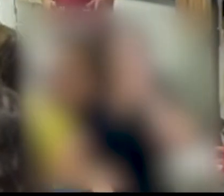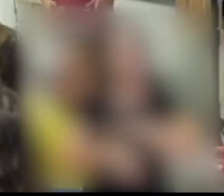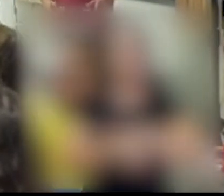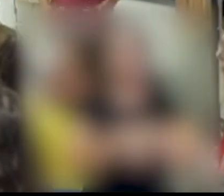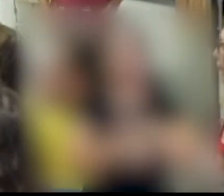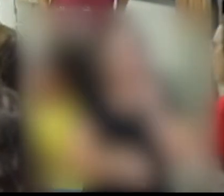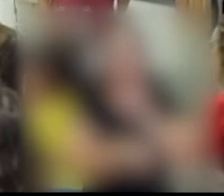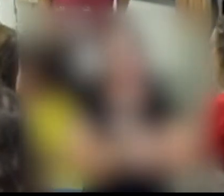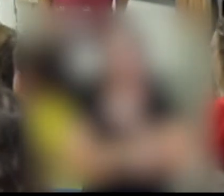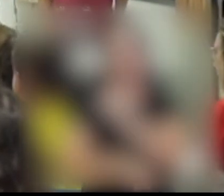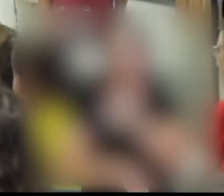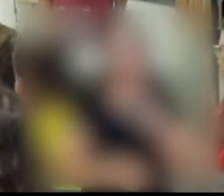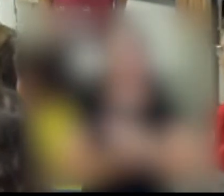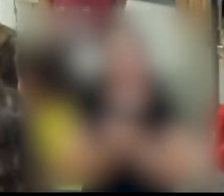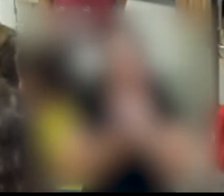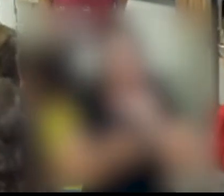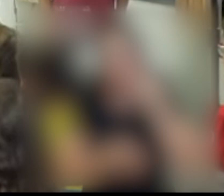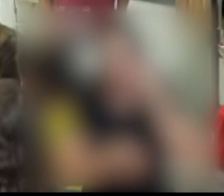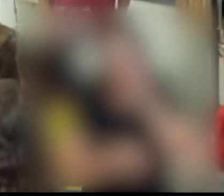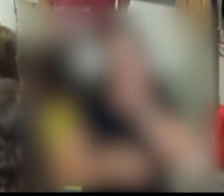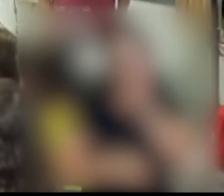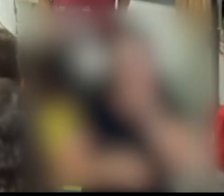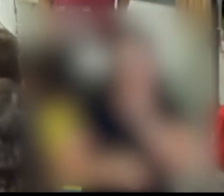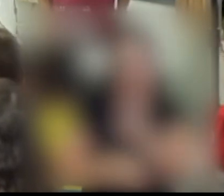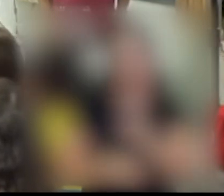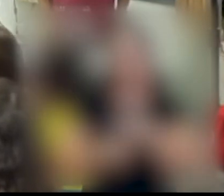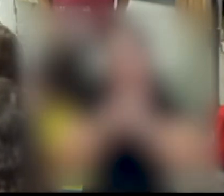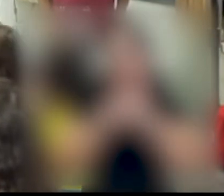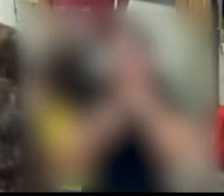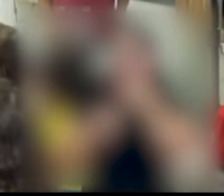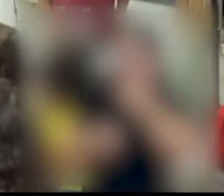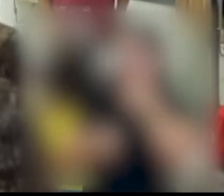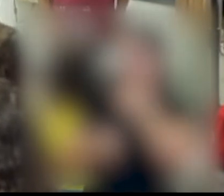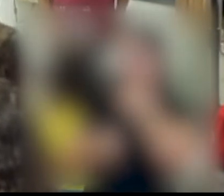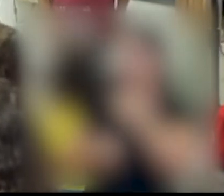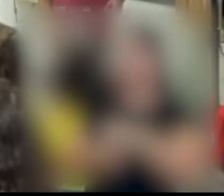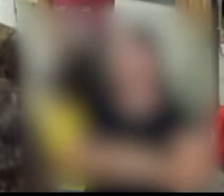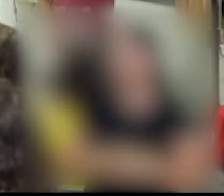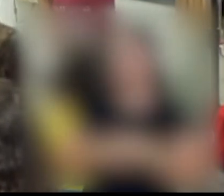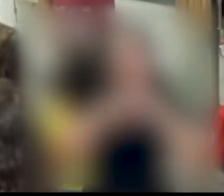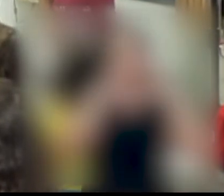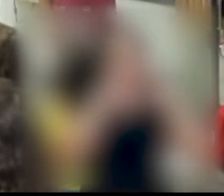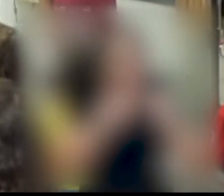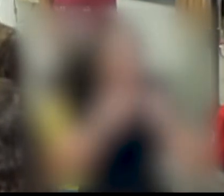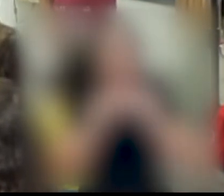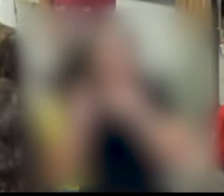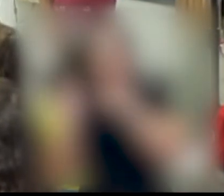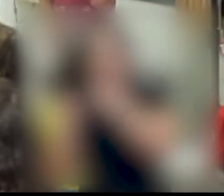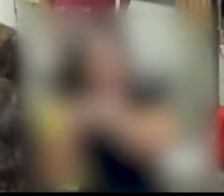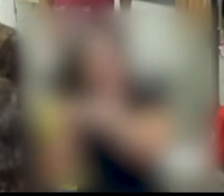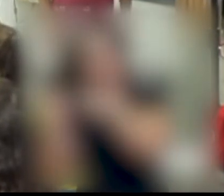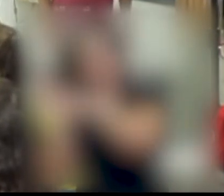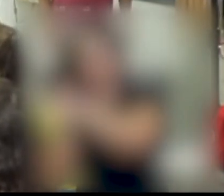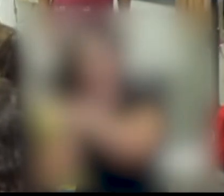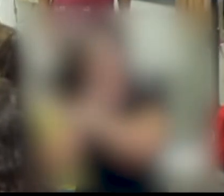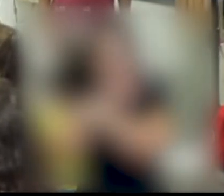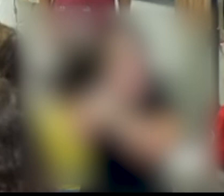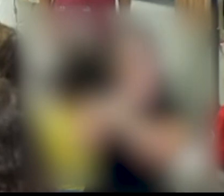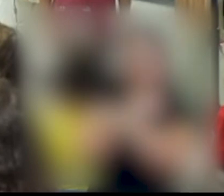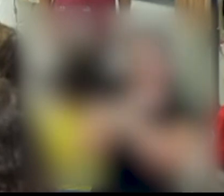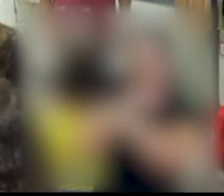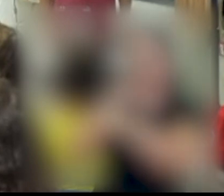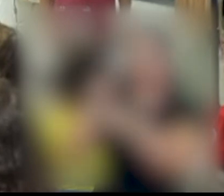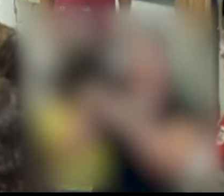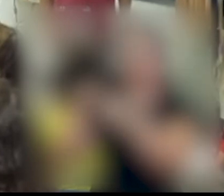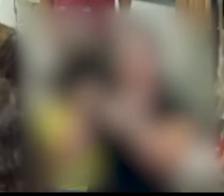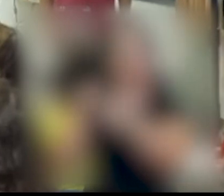dos candidatos, seguido por perguntas de temas livres e sorteados, além da participação direta da comunidade acadêmica.